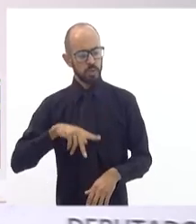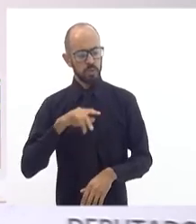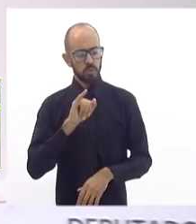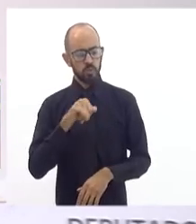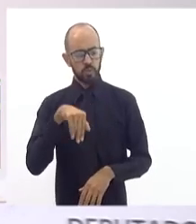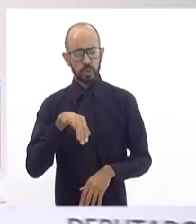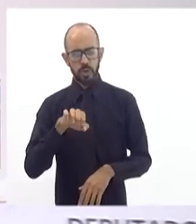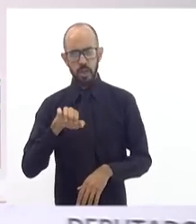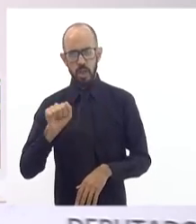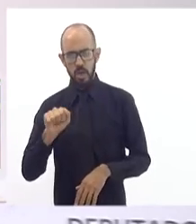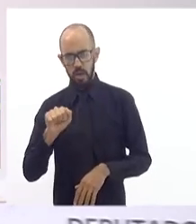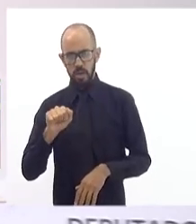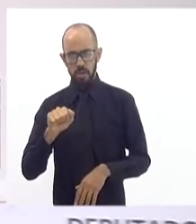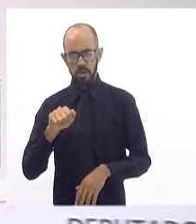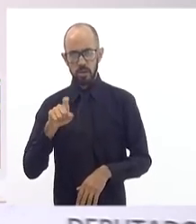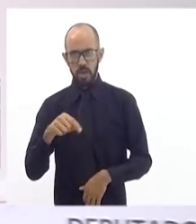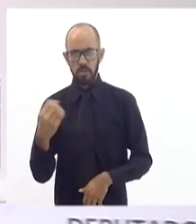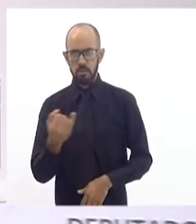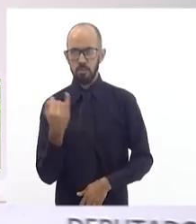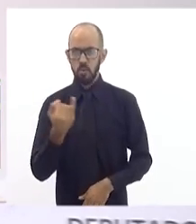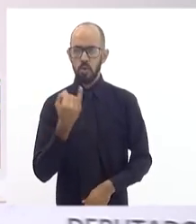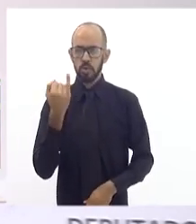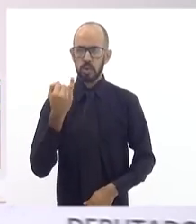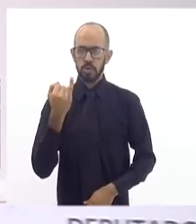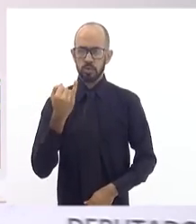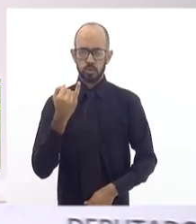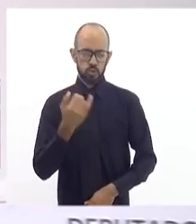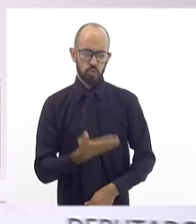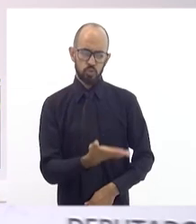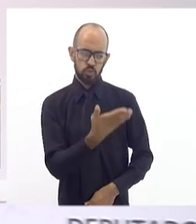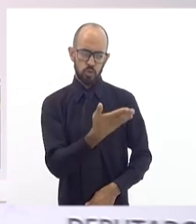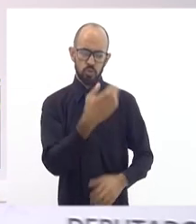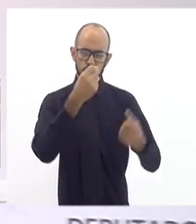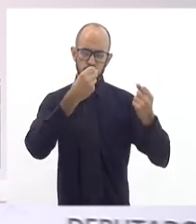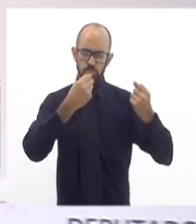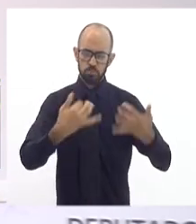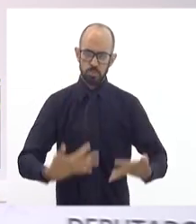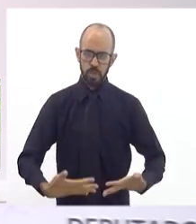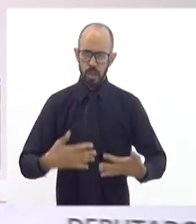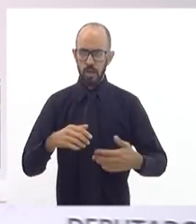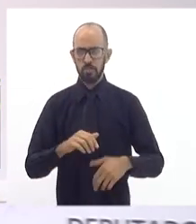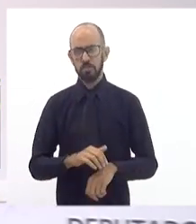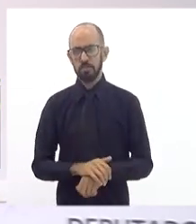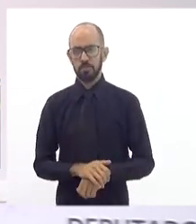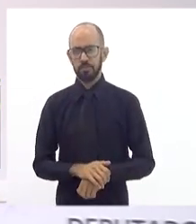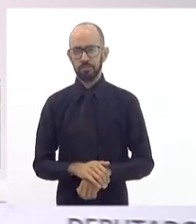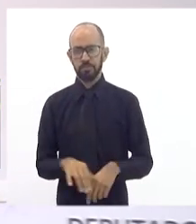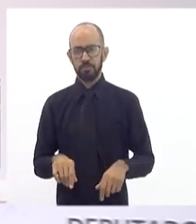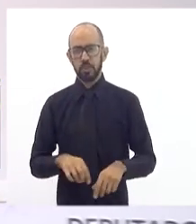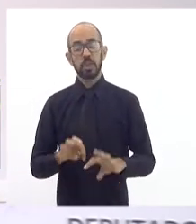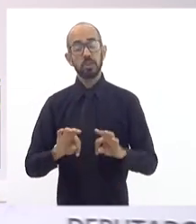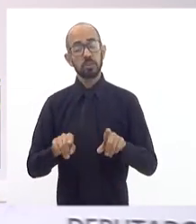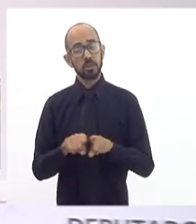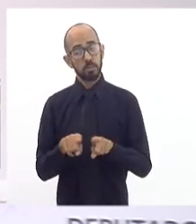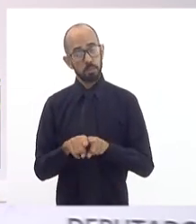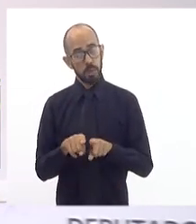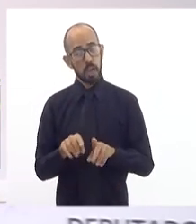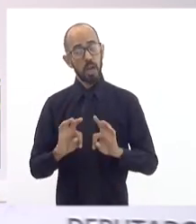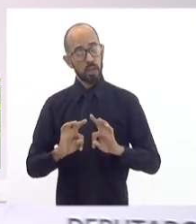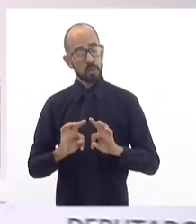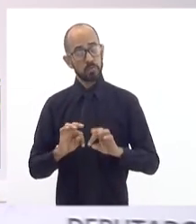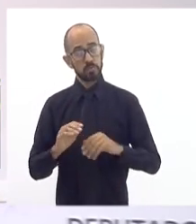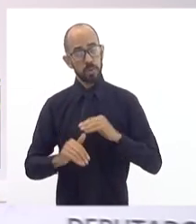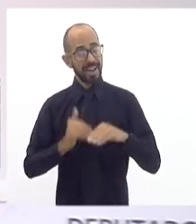eu acho absolutamente relevante o senhor faltar além de tudo que a deputada Lucinha aqui